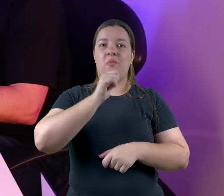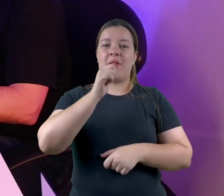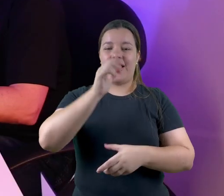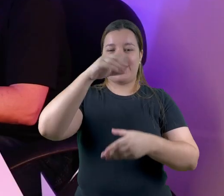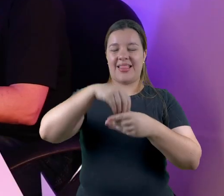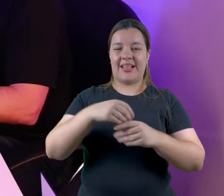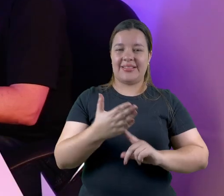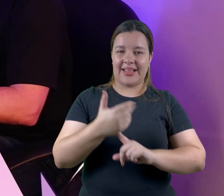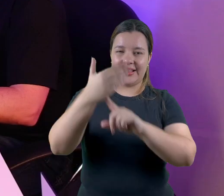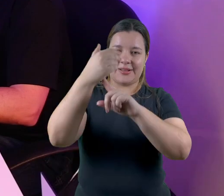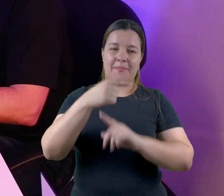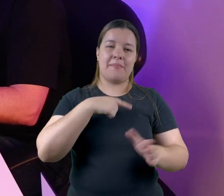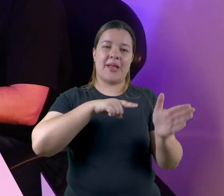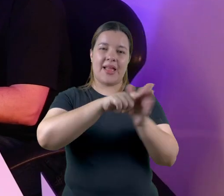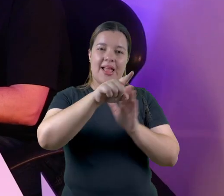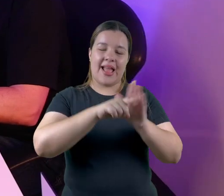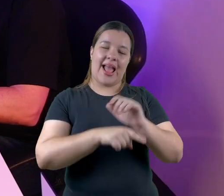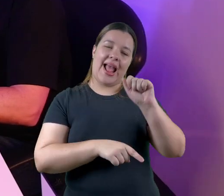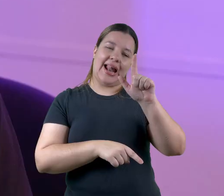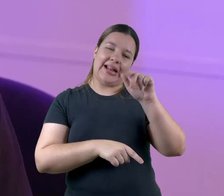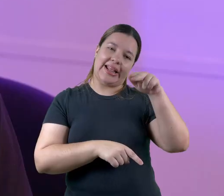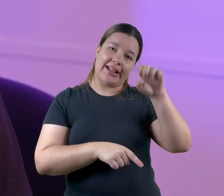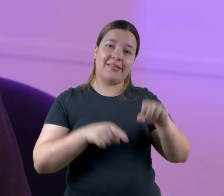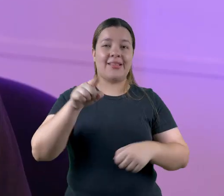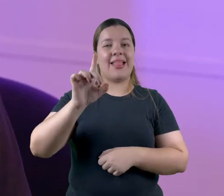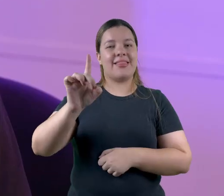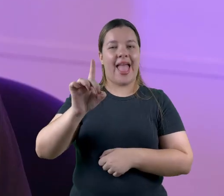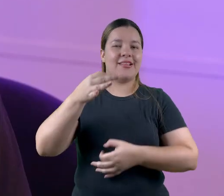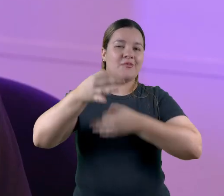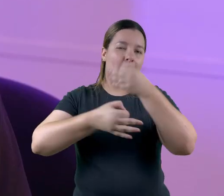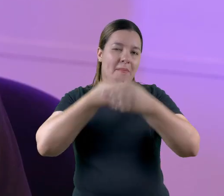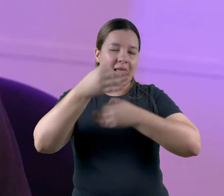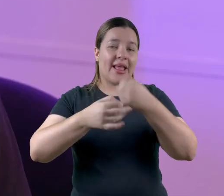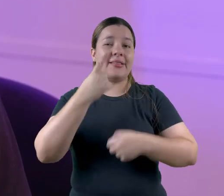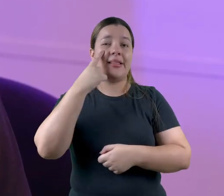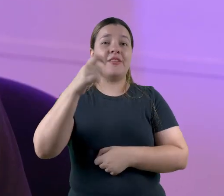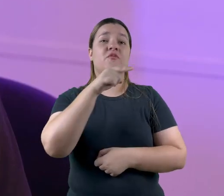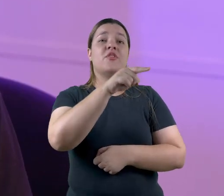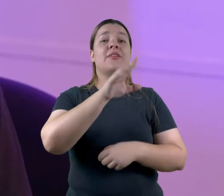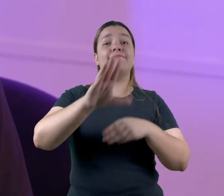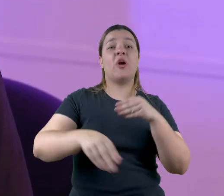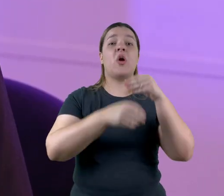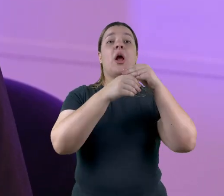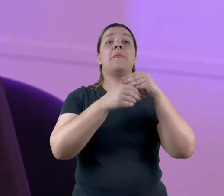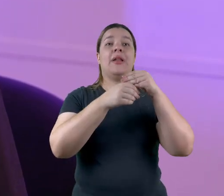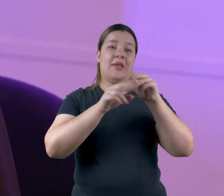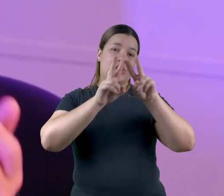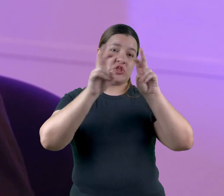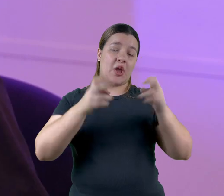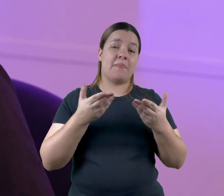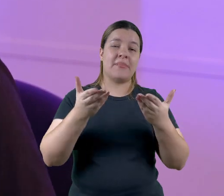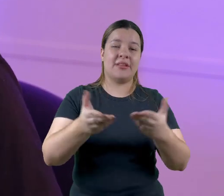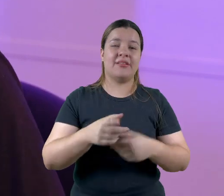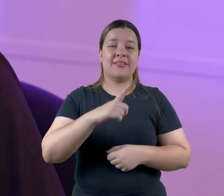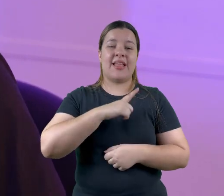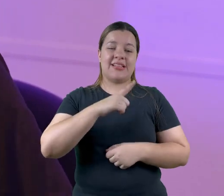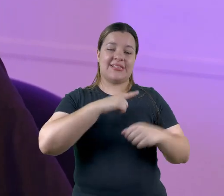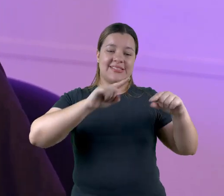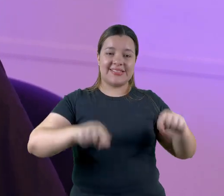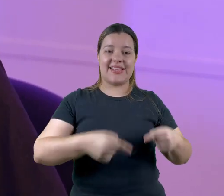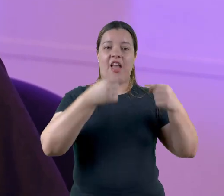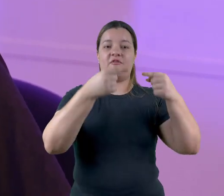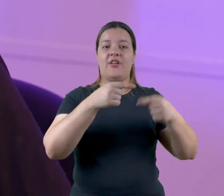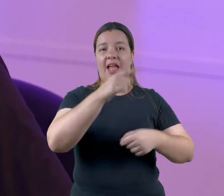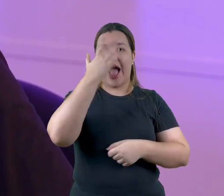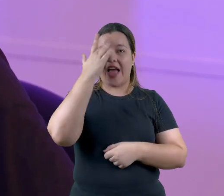mulheres Ô Aline que mais né a des trouxe alguns pontos interessantes né que que você pode complementar disso assim que que